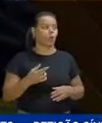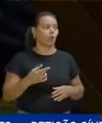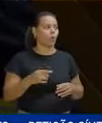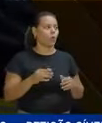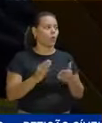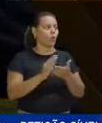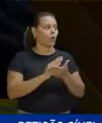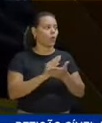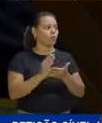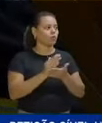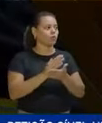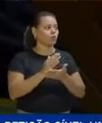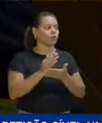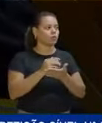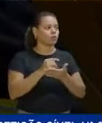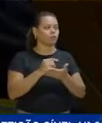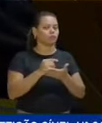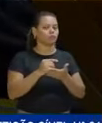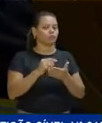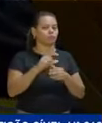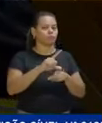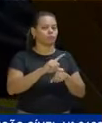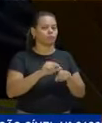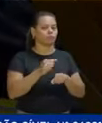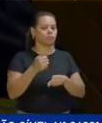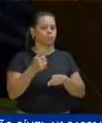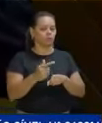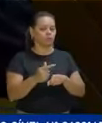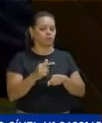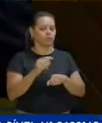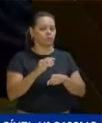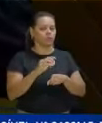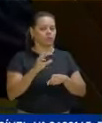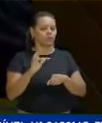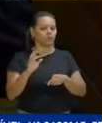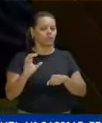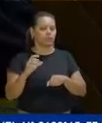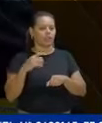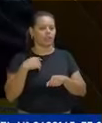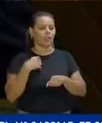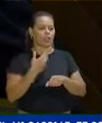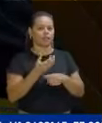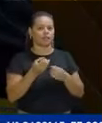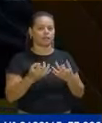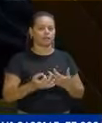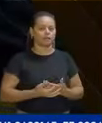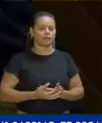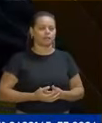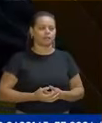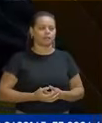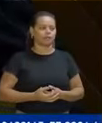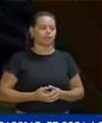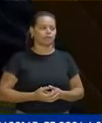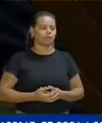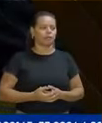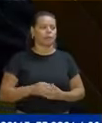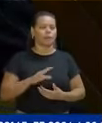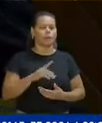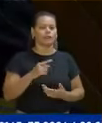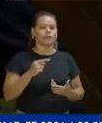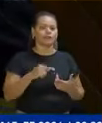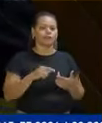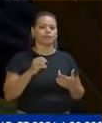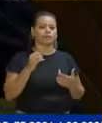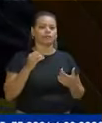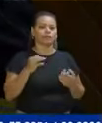pretensão. Artigo 17 do CPC. No caso, a querela nulitatis apresentada atende aos requisitos